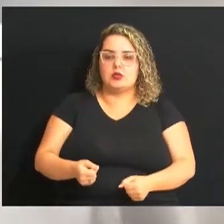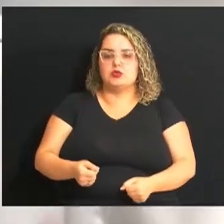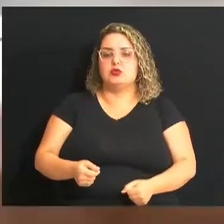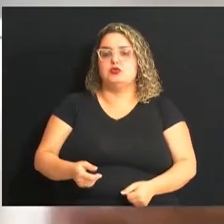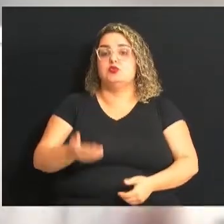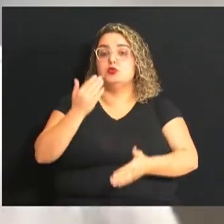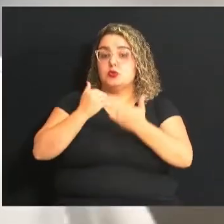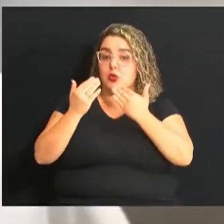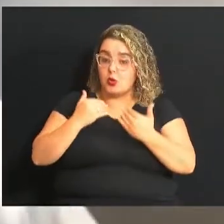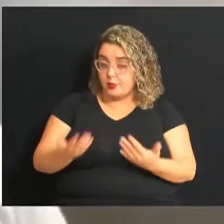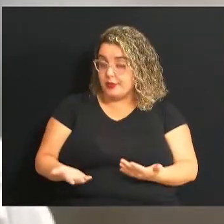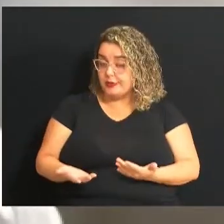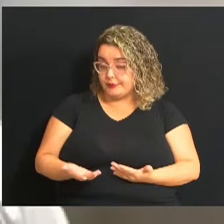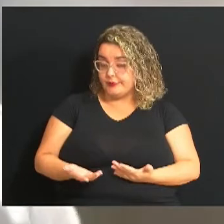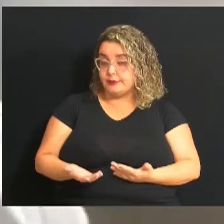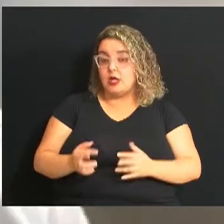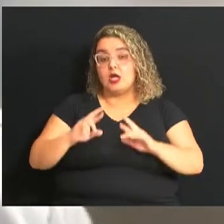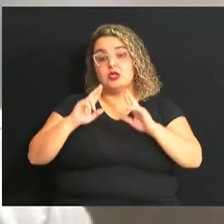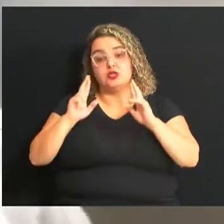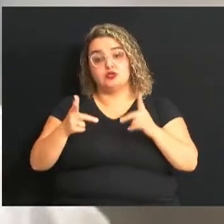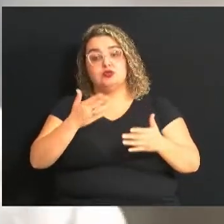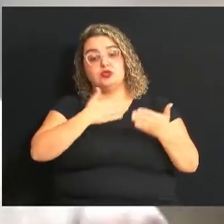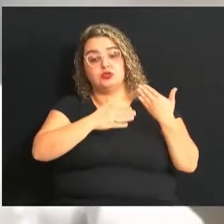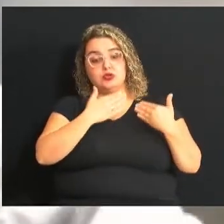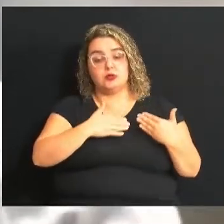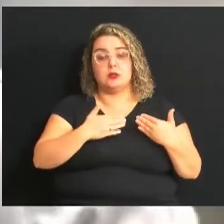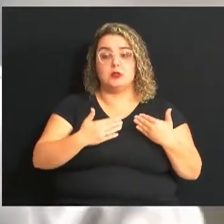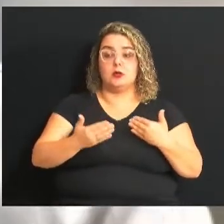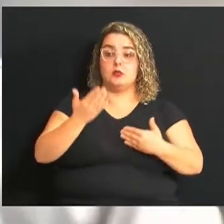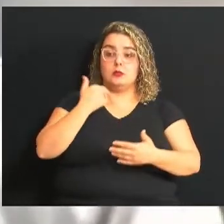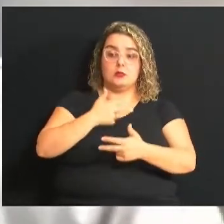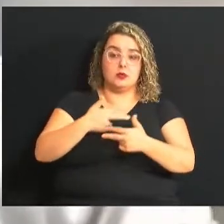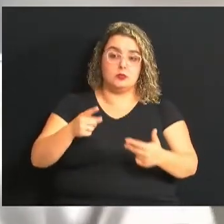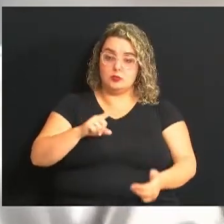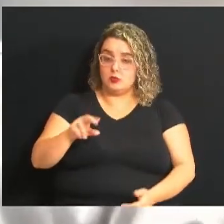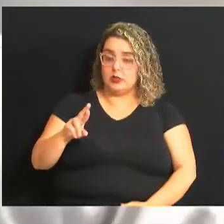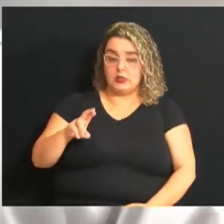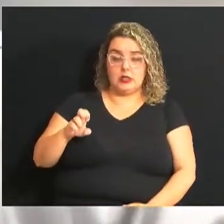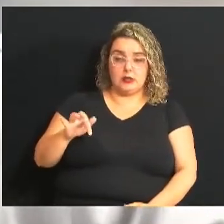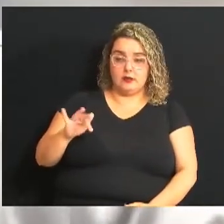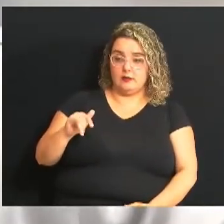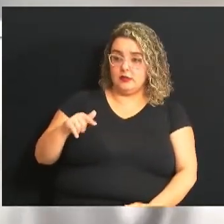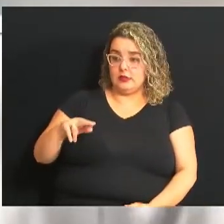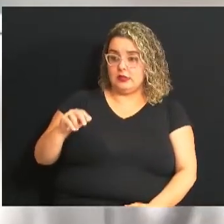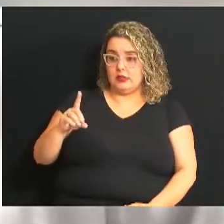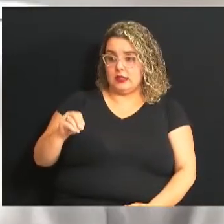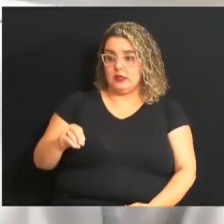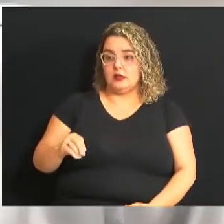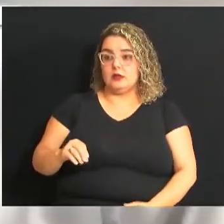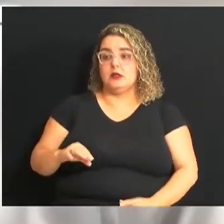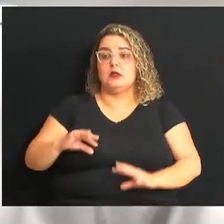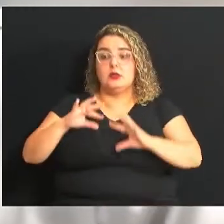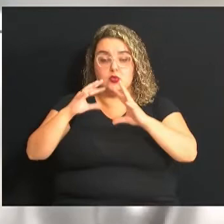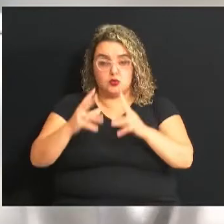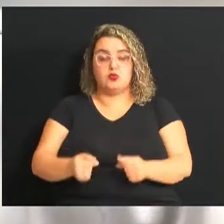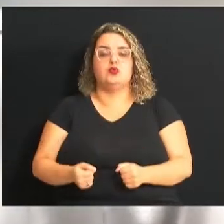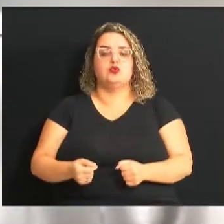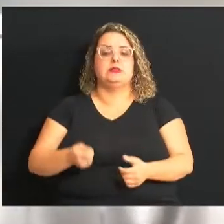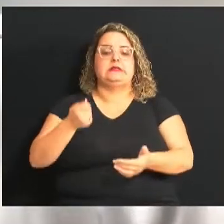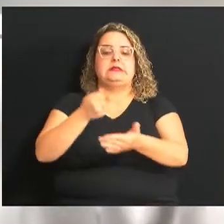ingere. Diferente no passado, que os alimentos não eram refinados, você tinha alimentos integrais, isso exigia